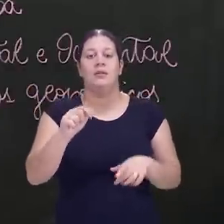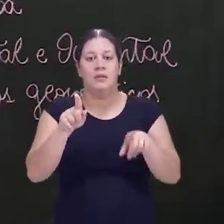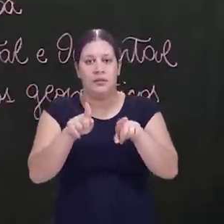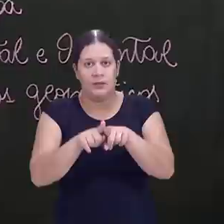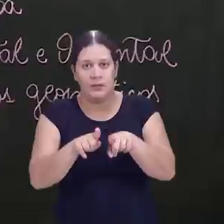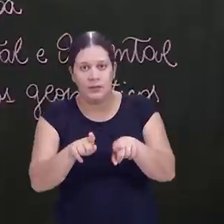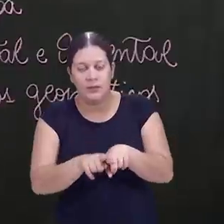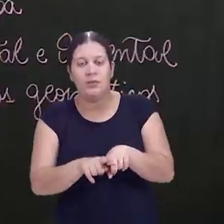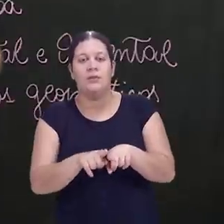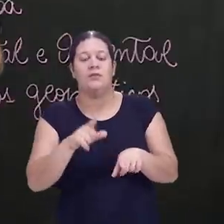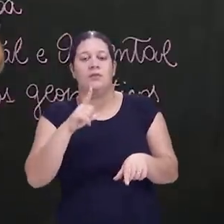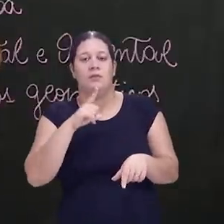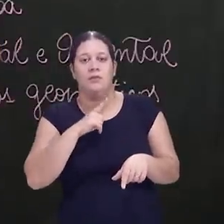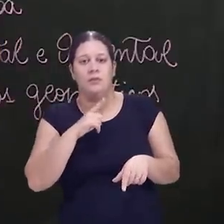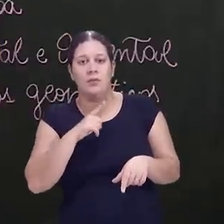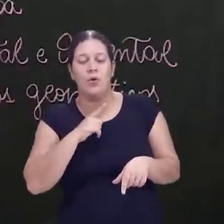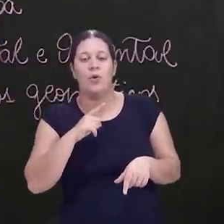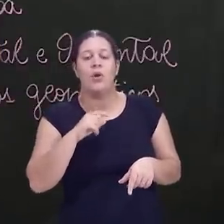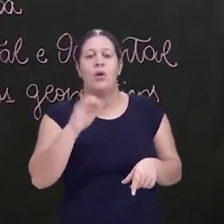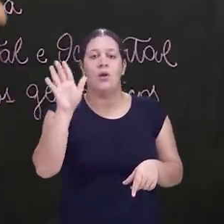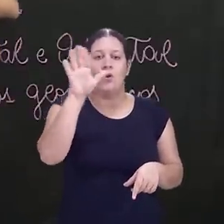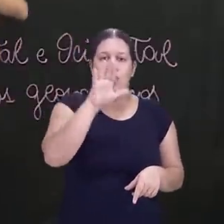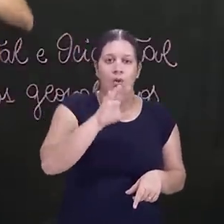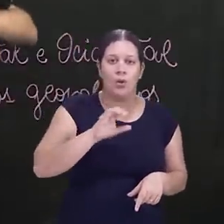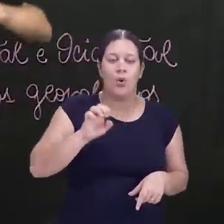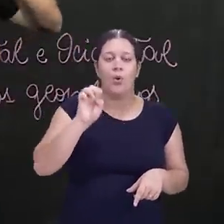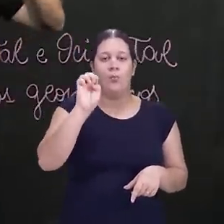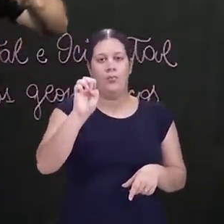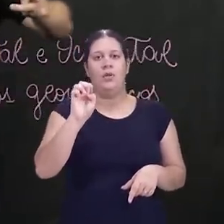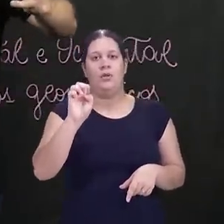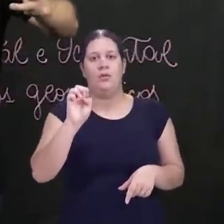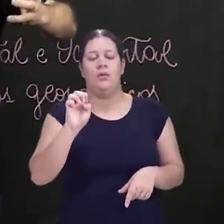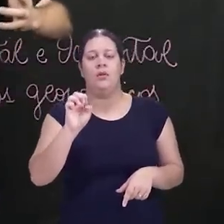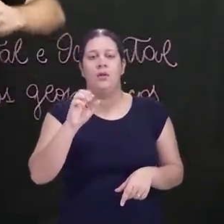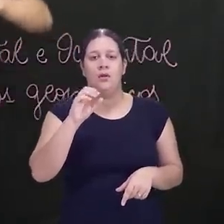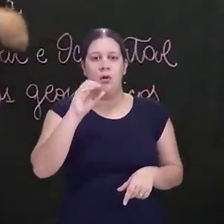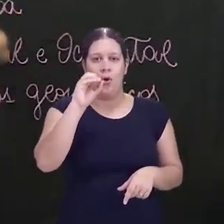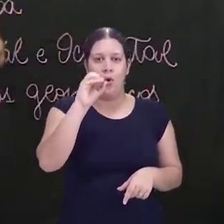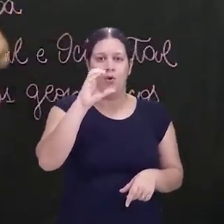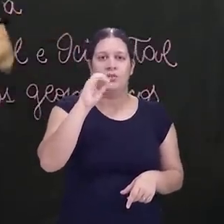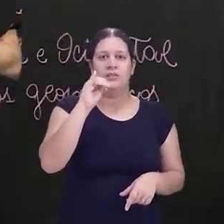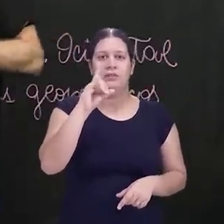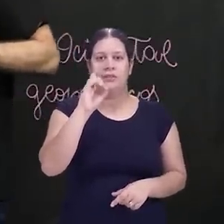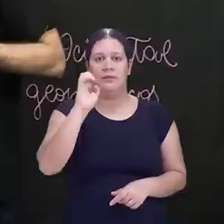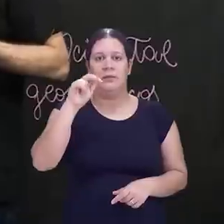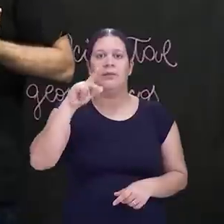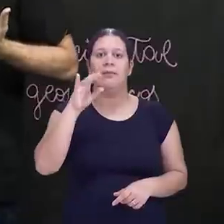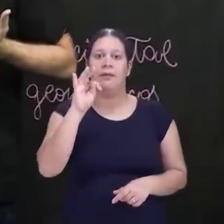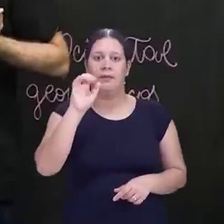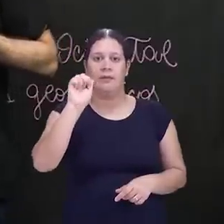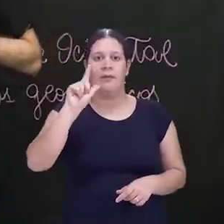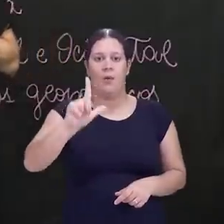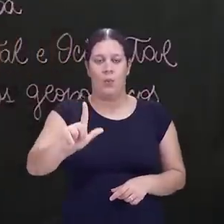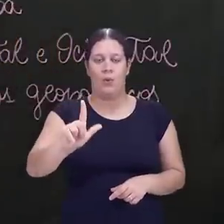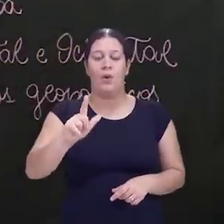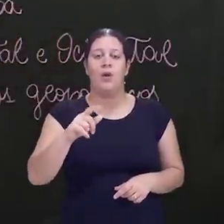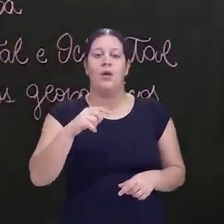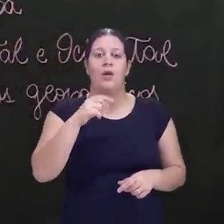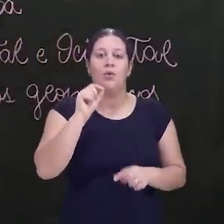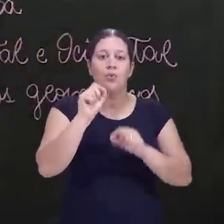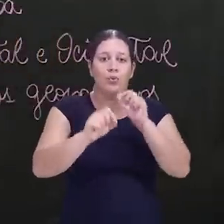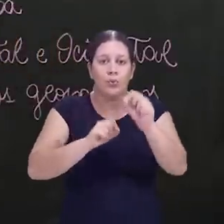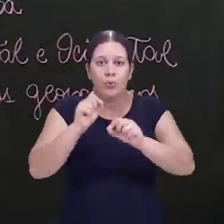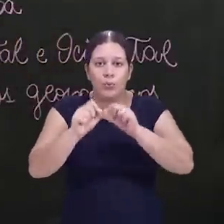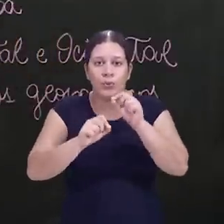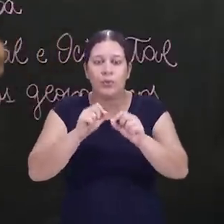Europa, a Europa Oriental e a Europa Ocidental, ela é muito importante. Vale lembrar que o que define uma região